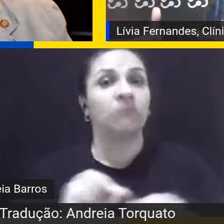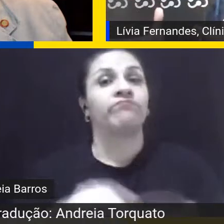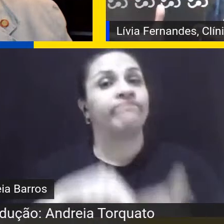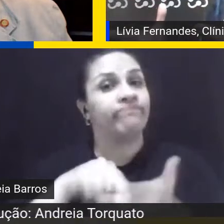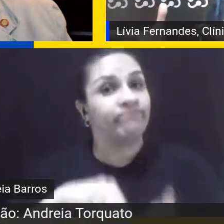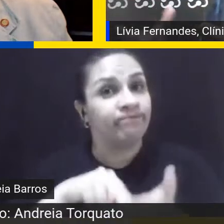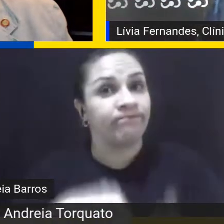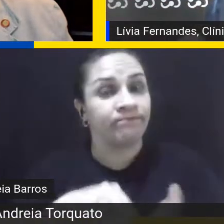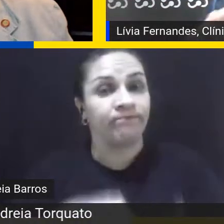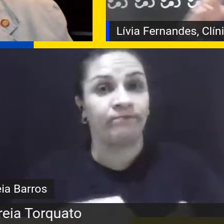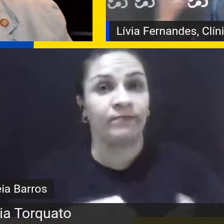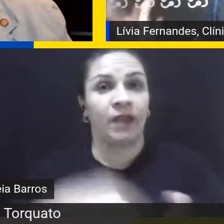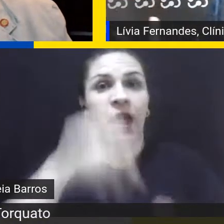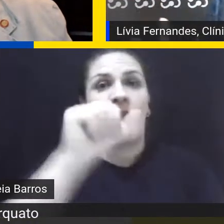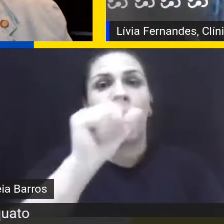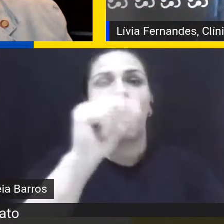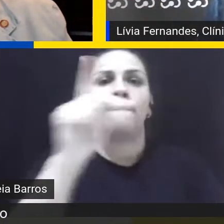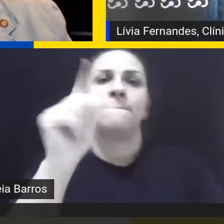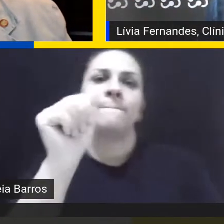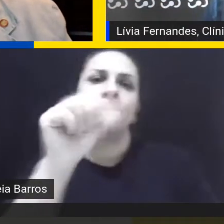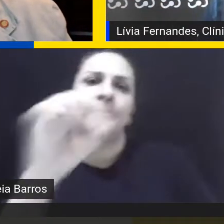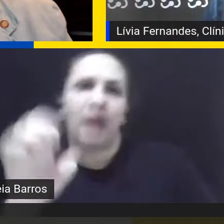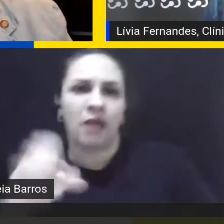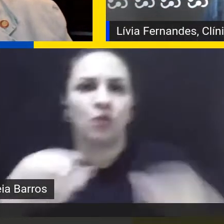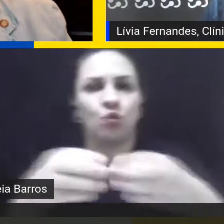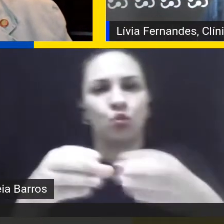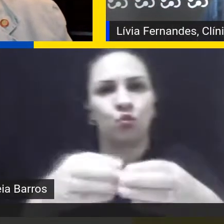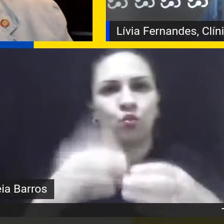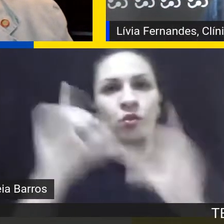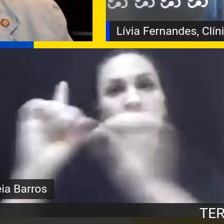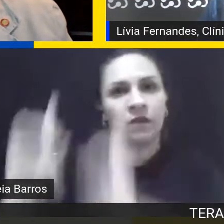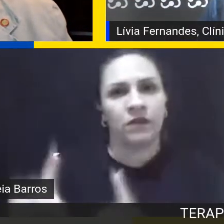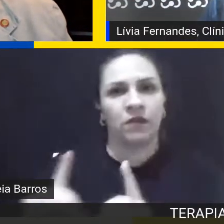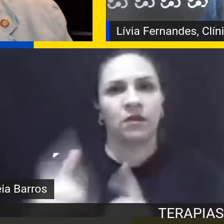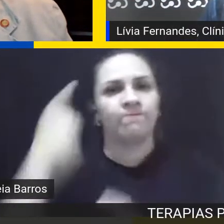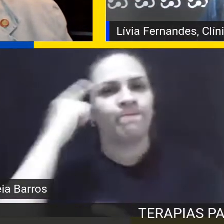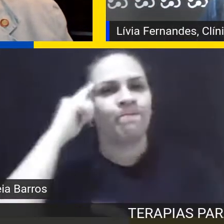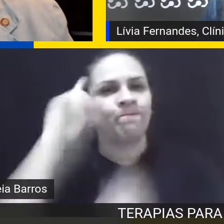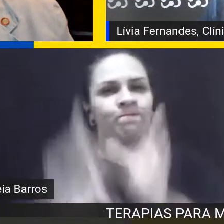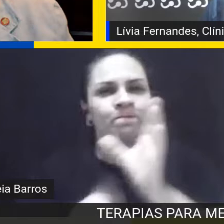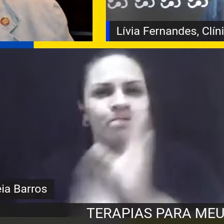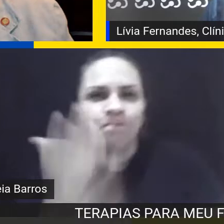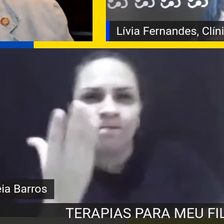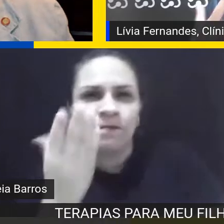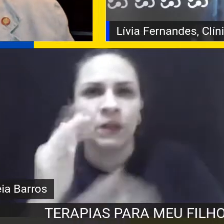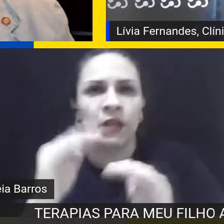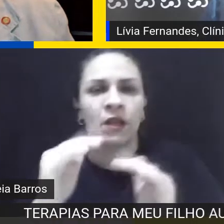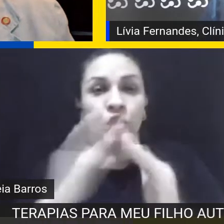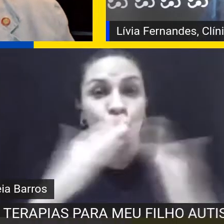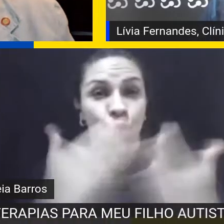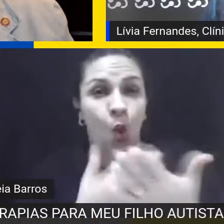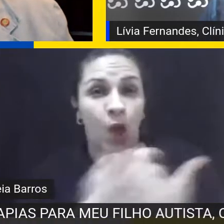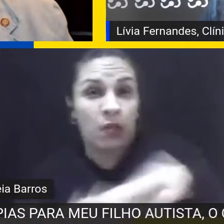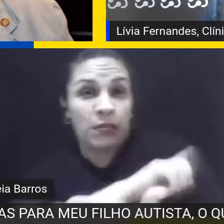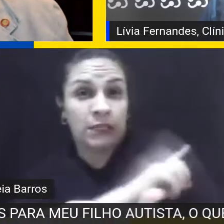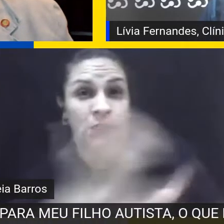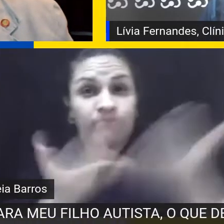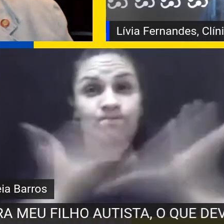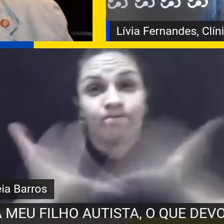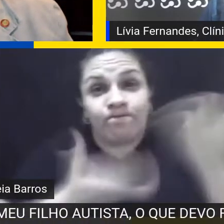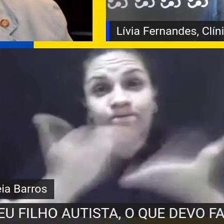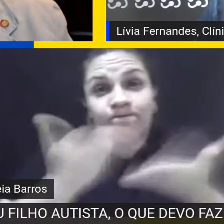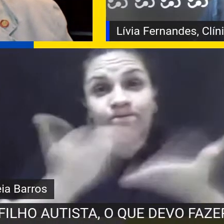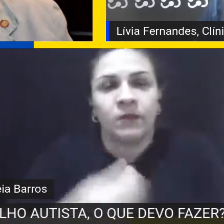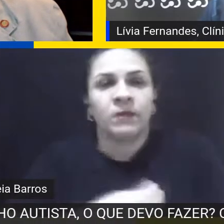da cidade. Ela construiu uma clínica escola. E a gente viveu muito,